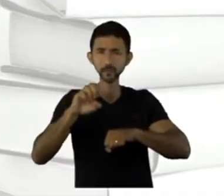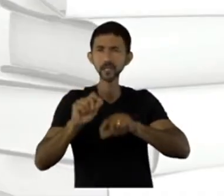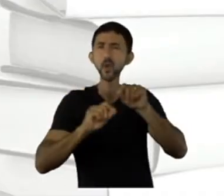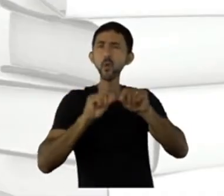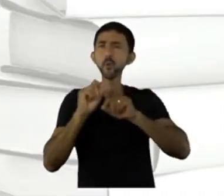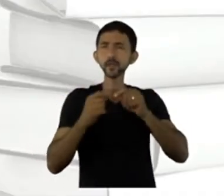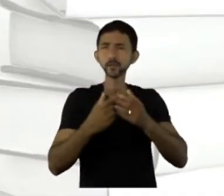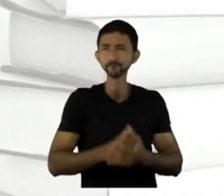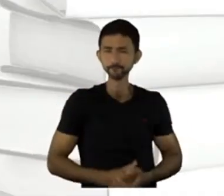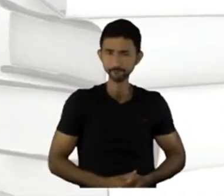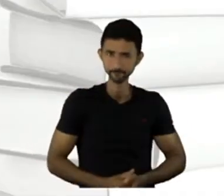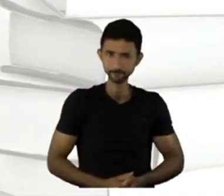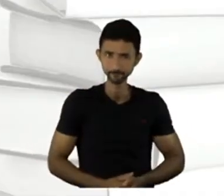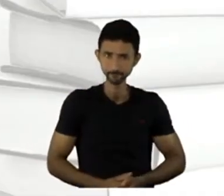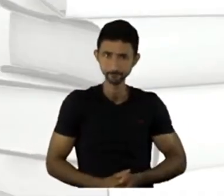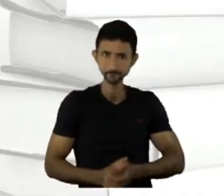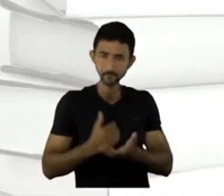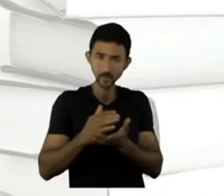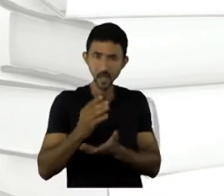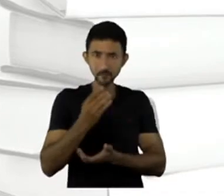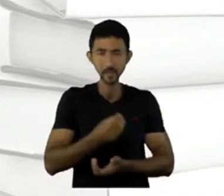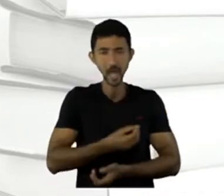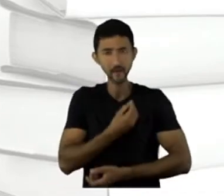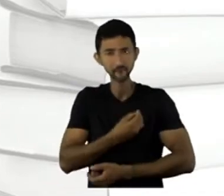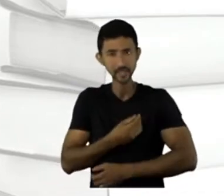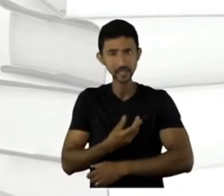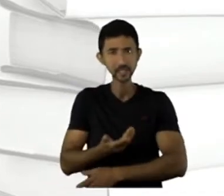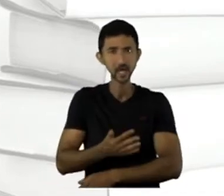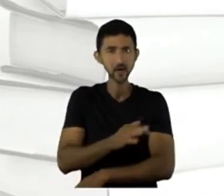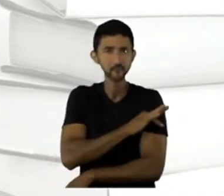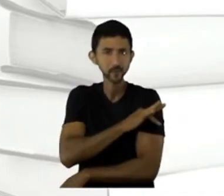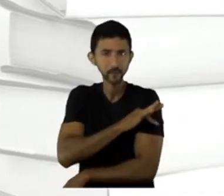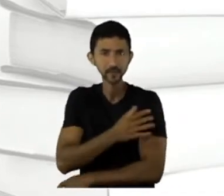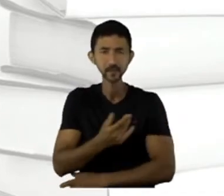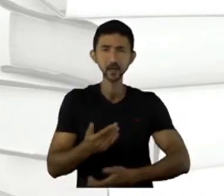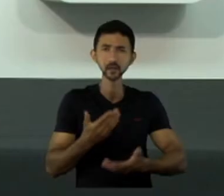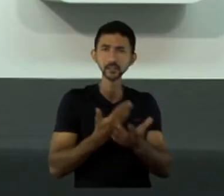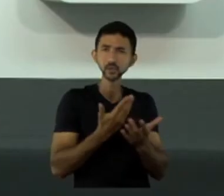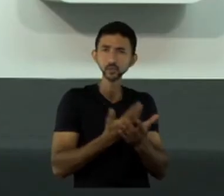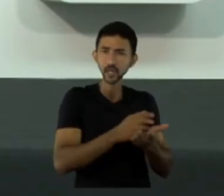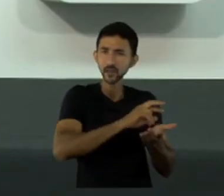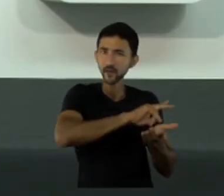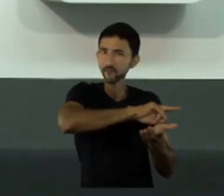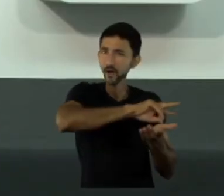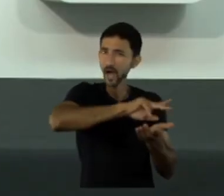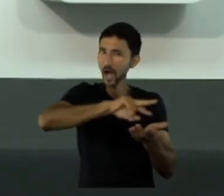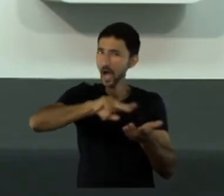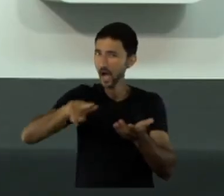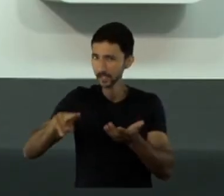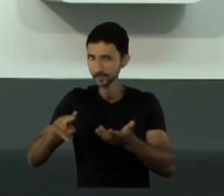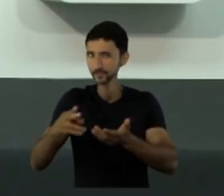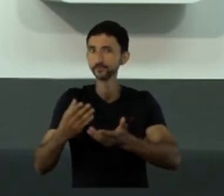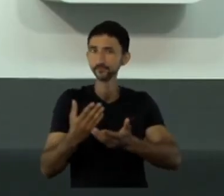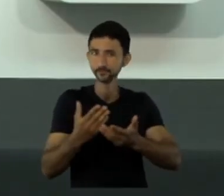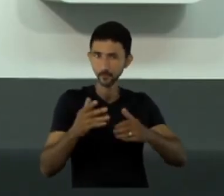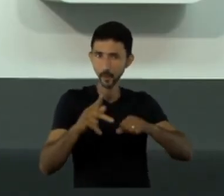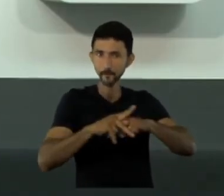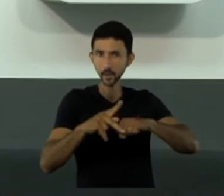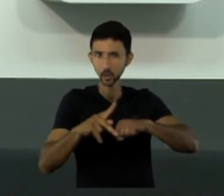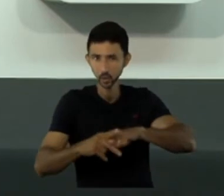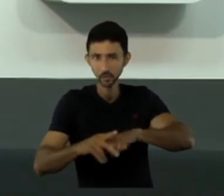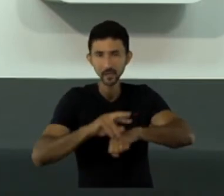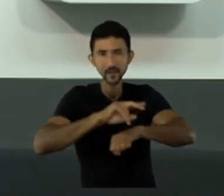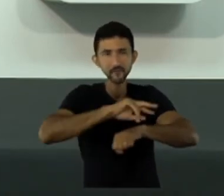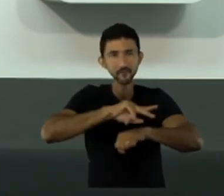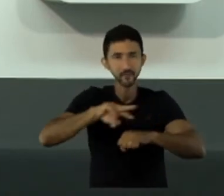Bom, durante a sua vida aqui no ensino fundamental, você vai estudar vários tipos de pronomes. Nós temos